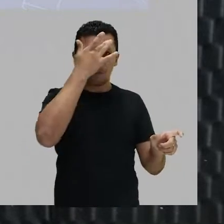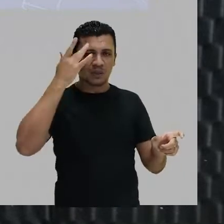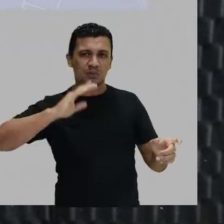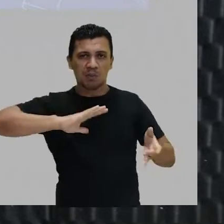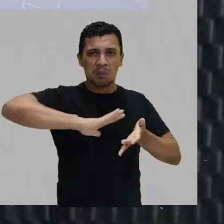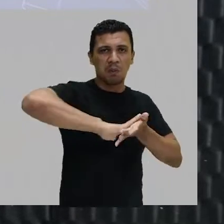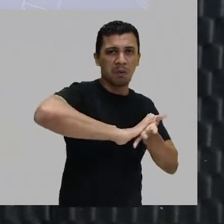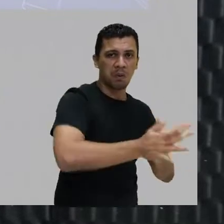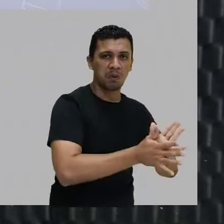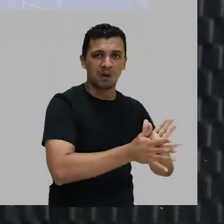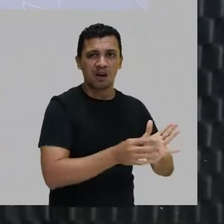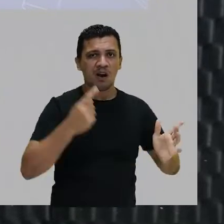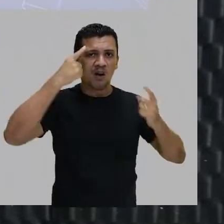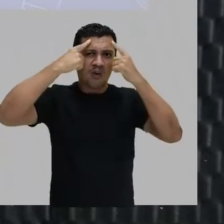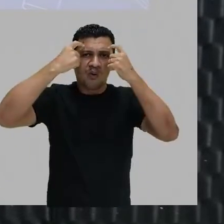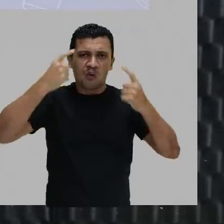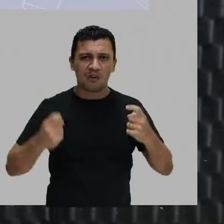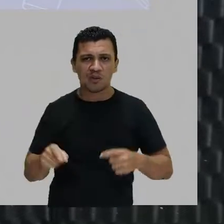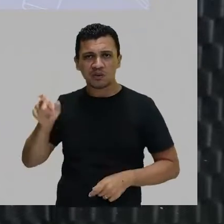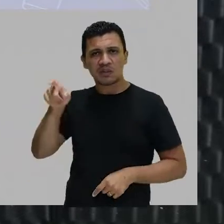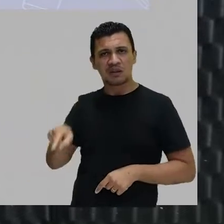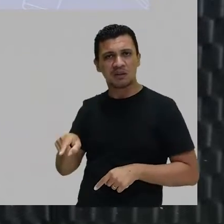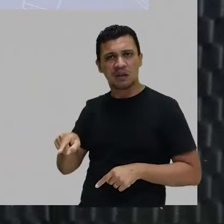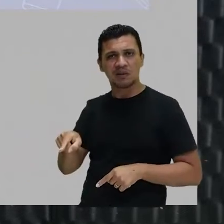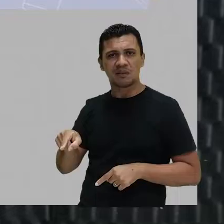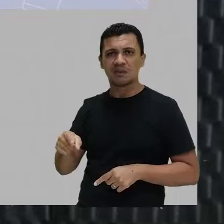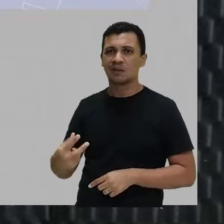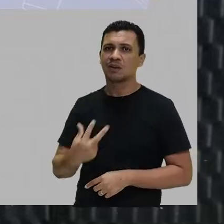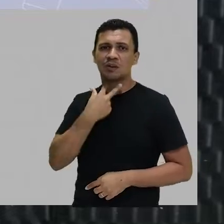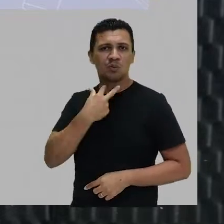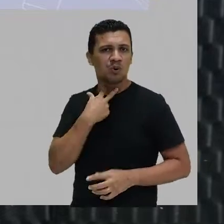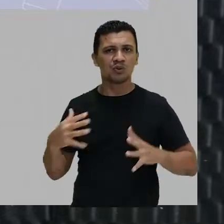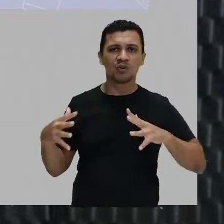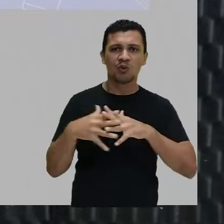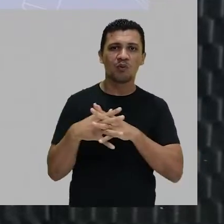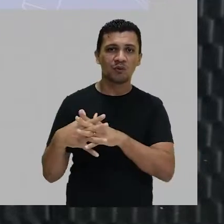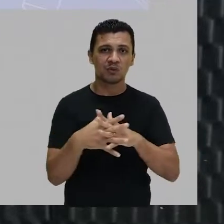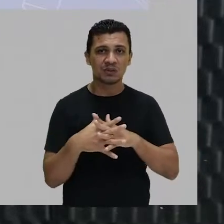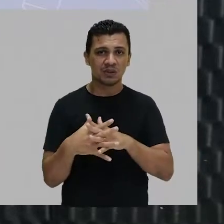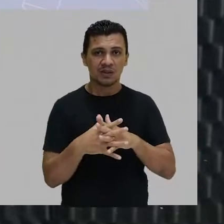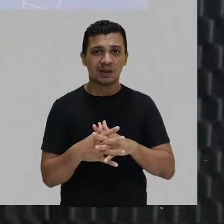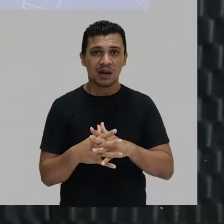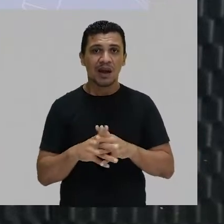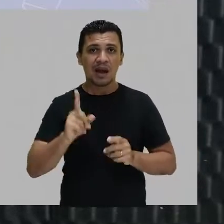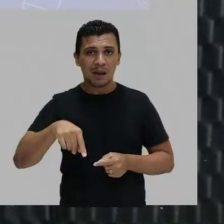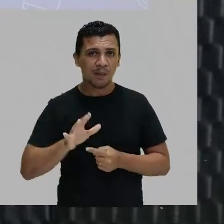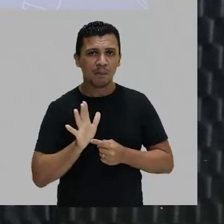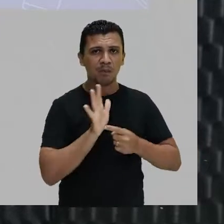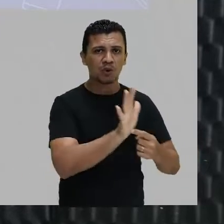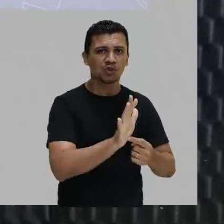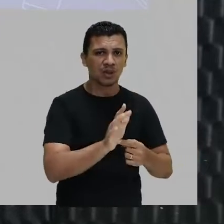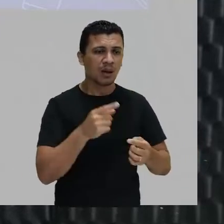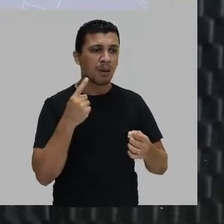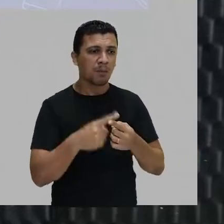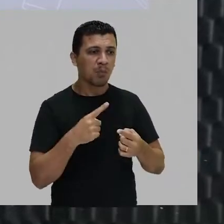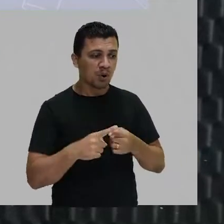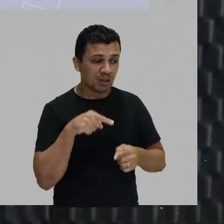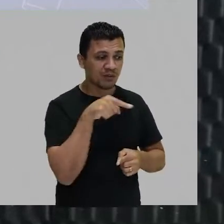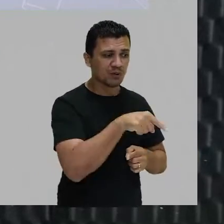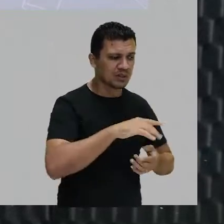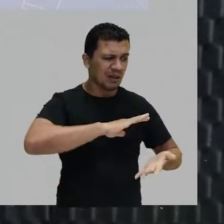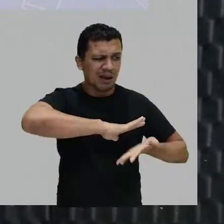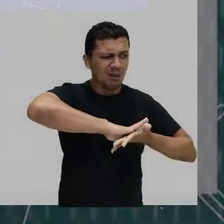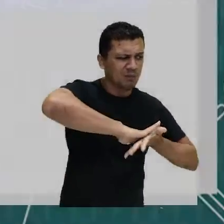é criticar e colocar você para pensar quem é opressor e quem é oprimido. Por que você é o oprimido da